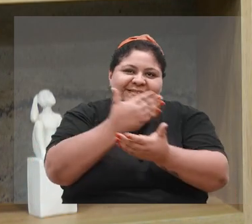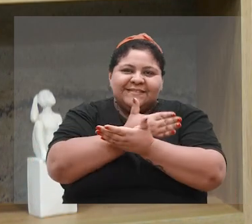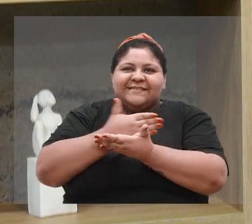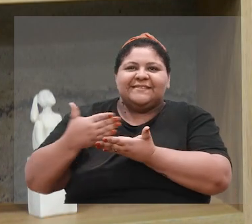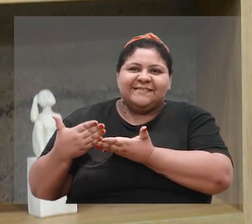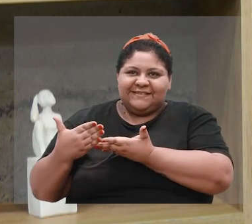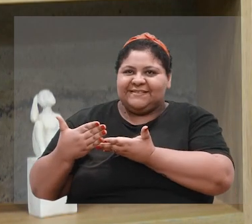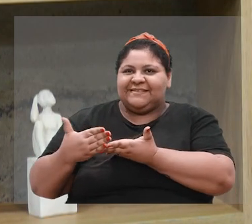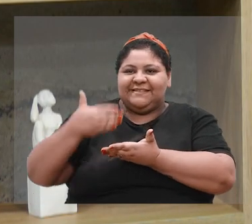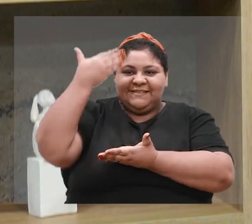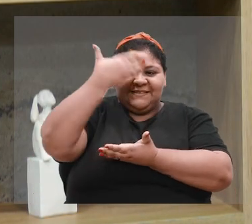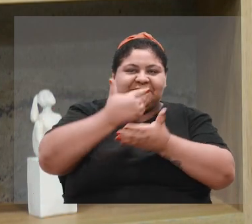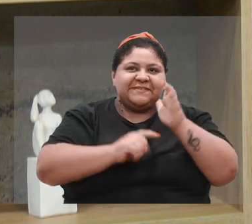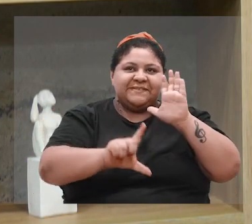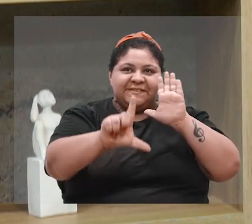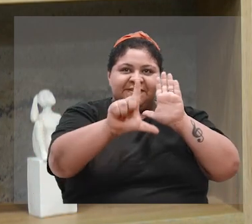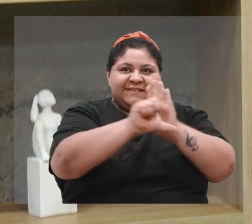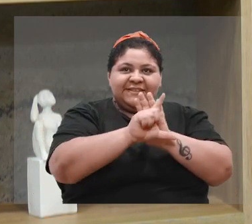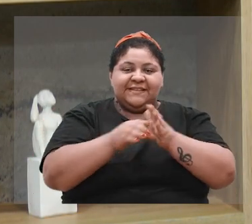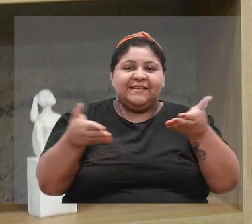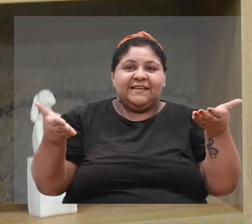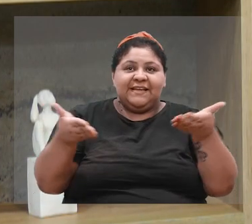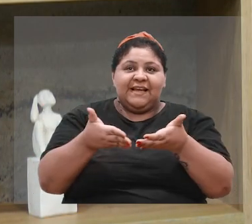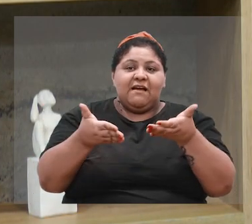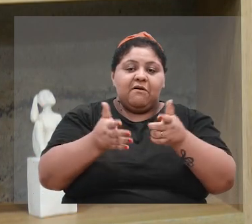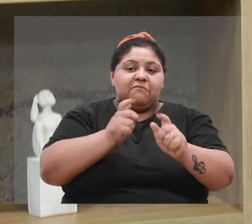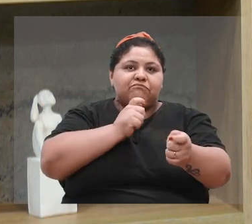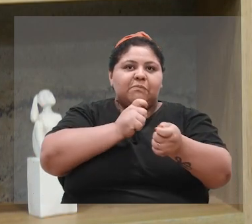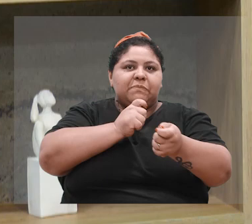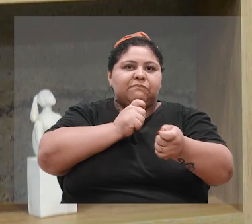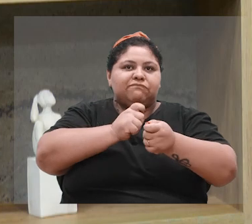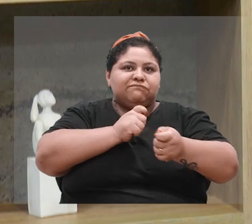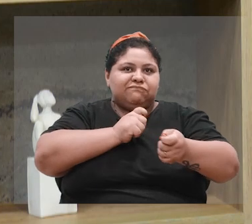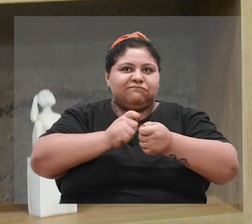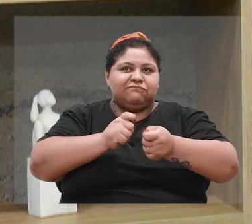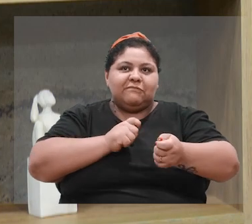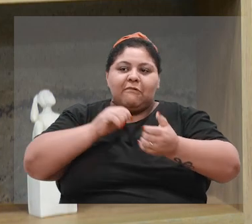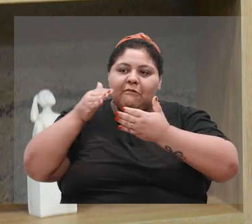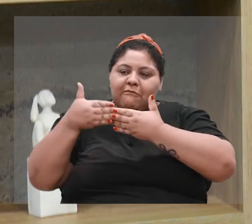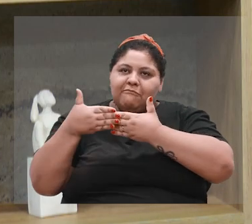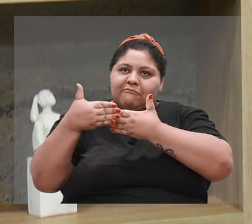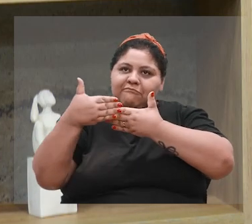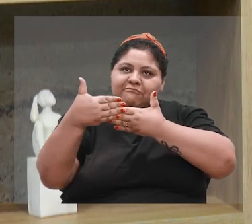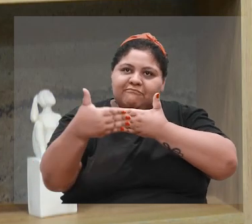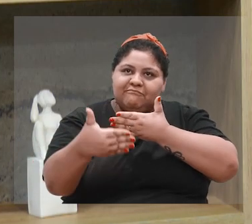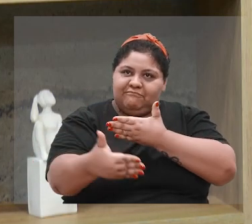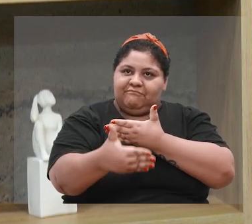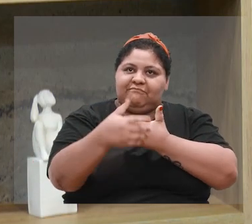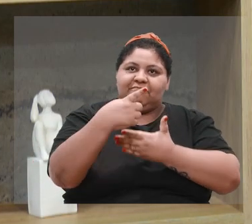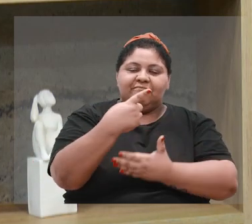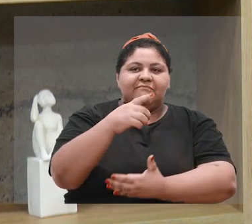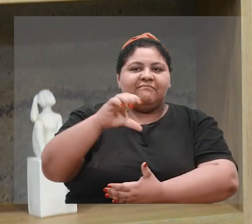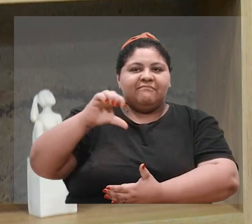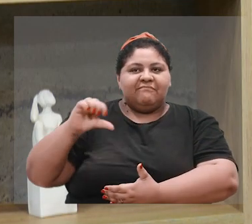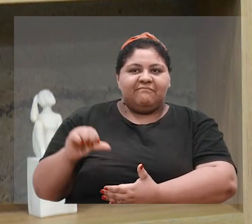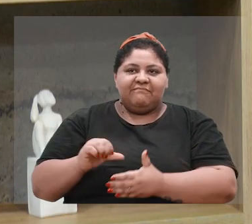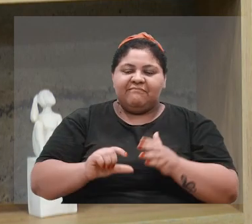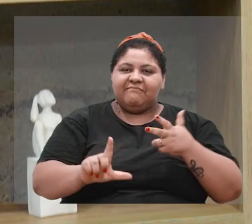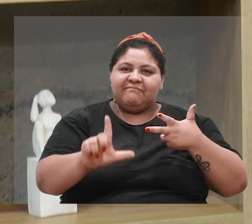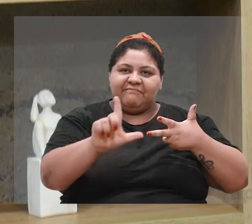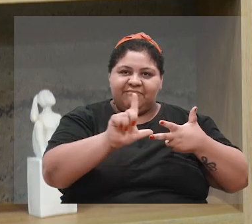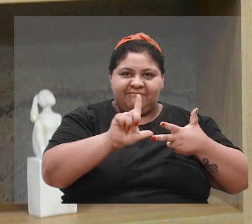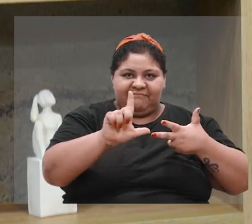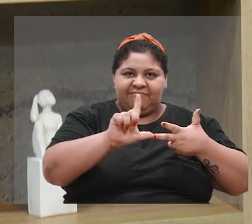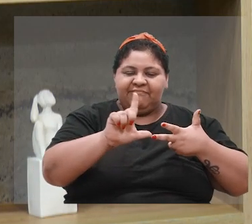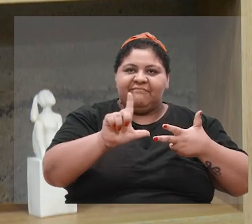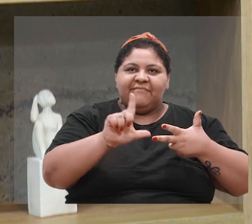Olá, está começando mais um De Frente com a Lei, essa série de entrevistas que se prolongará ao longo desta